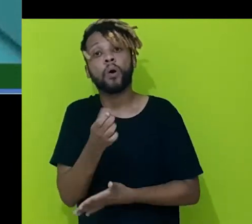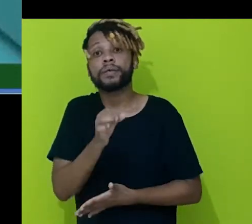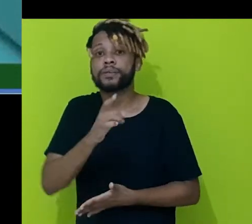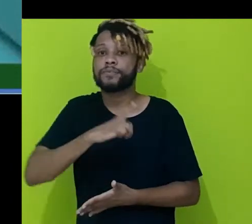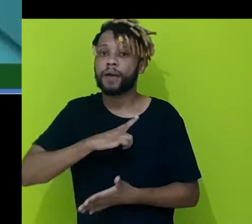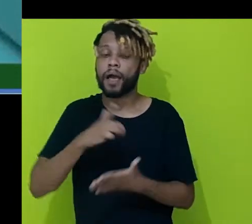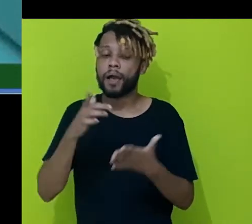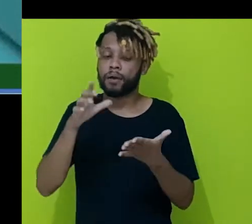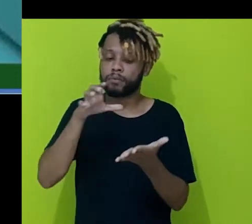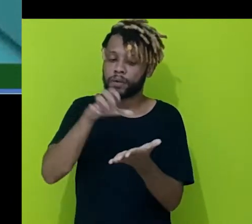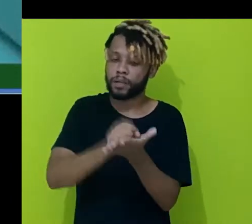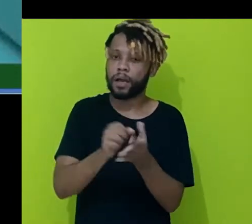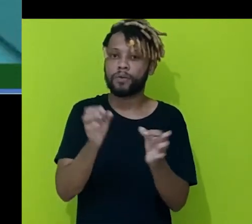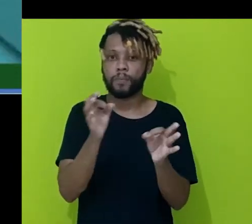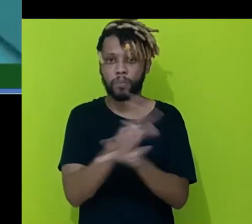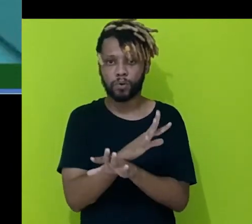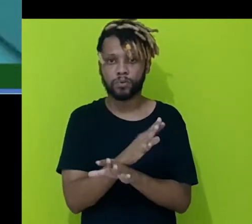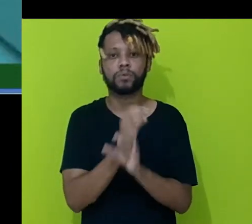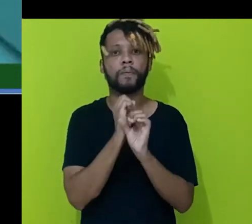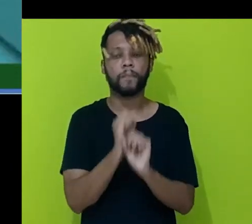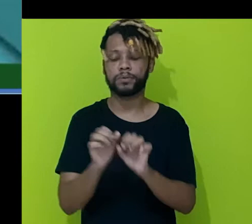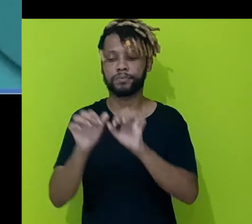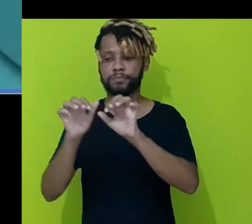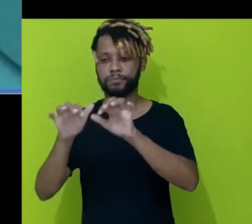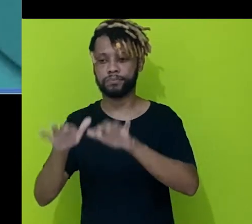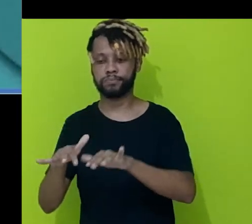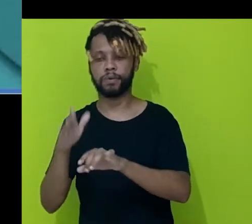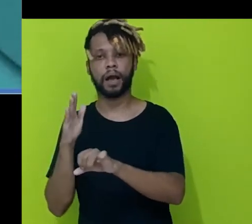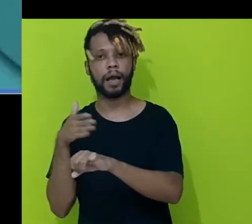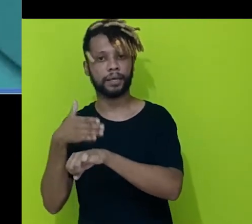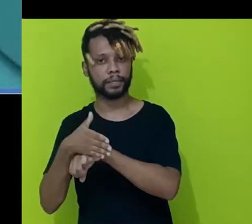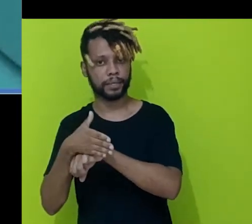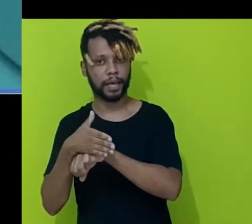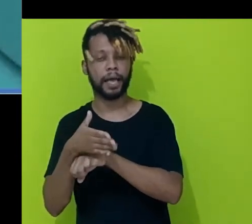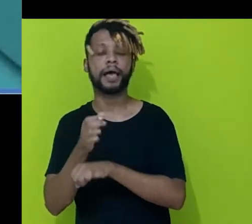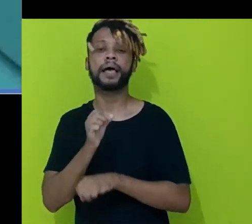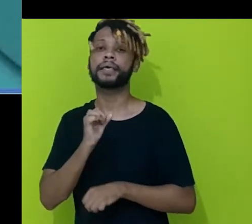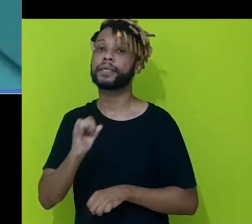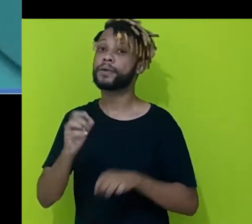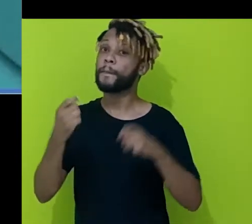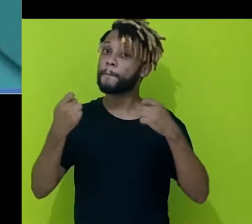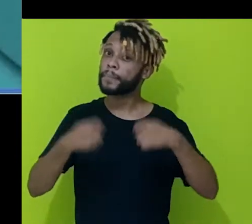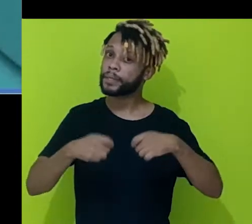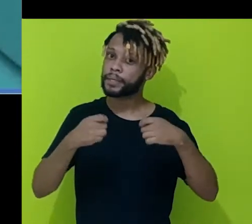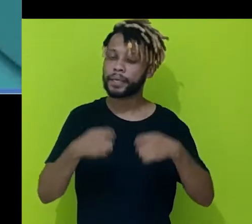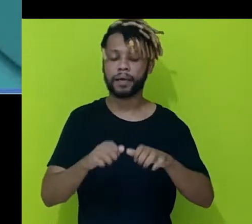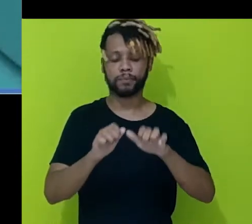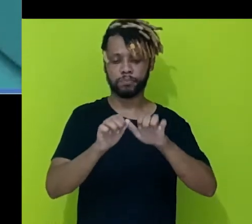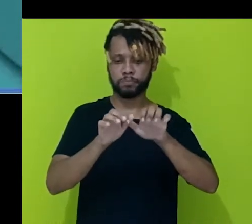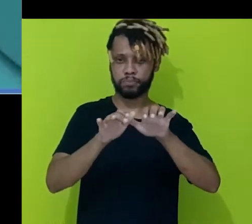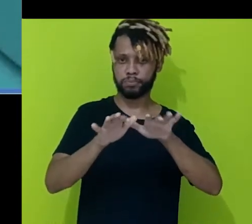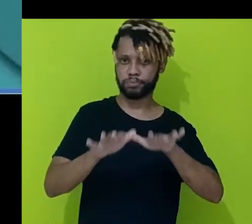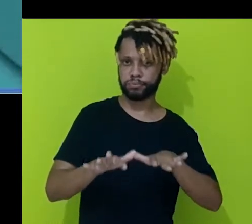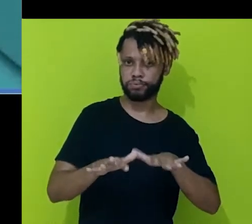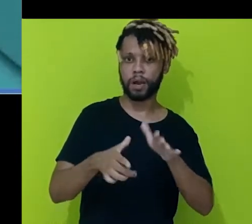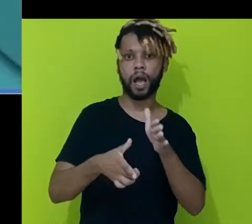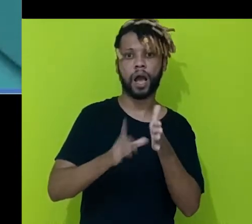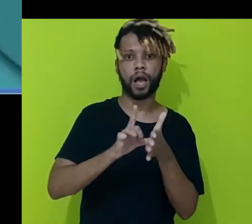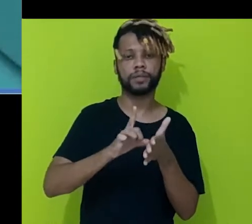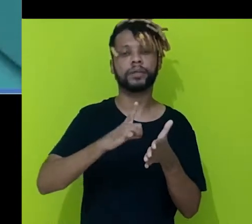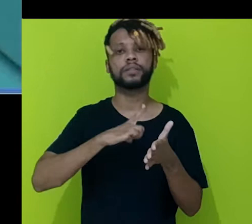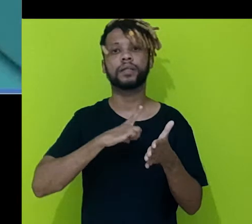já pode logar. Se você precisar se cadastrar, tá aqui as informações que